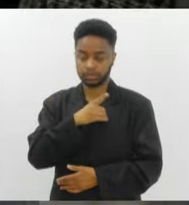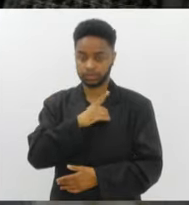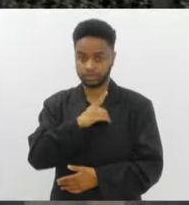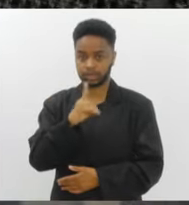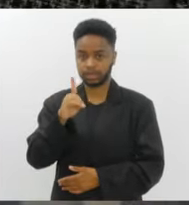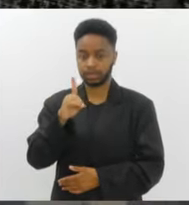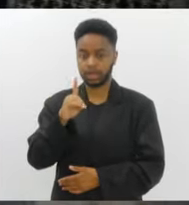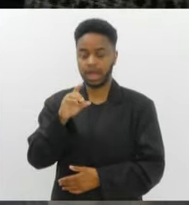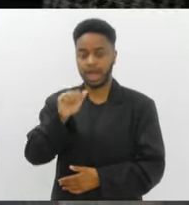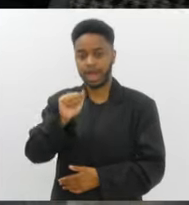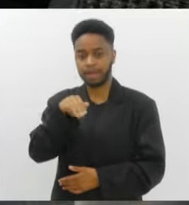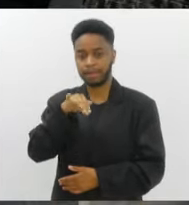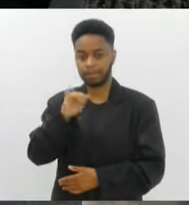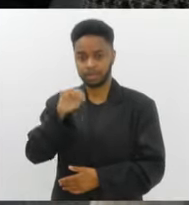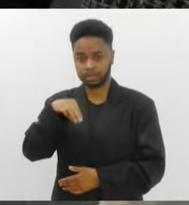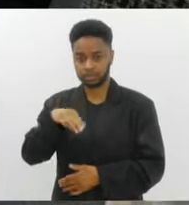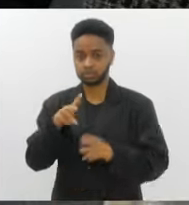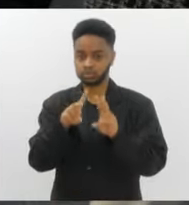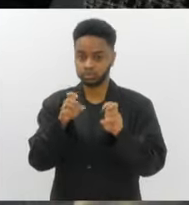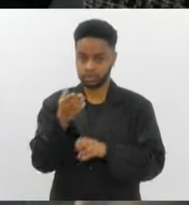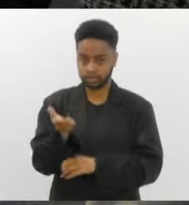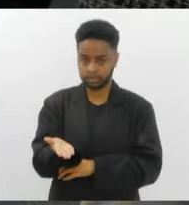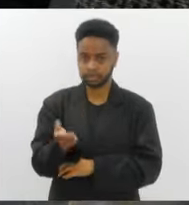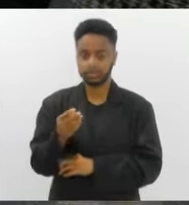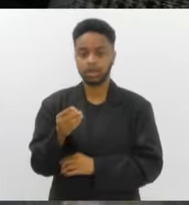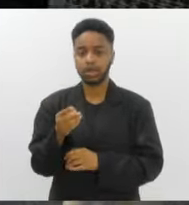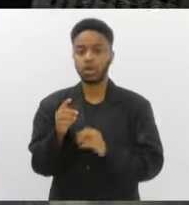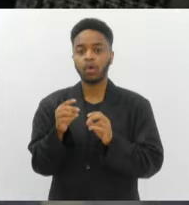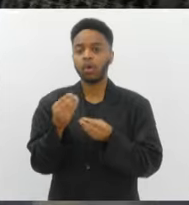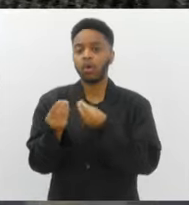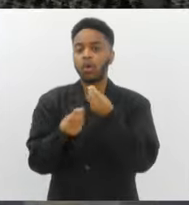E sobre exatamente esse assunto, como identificar...